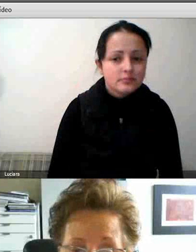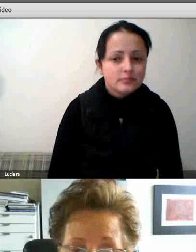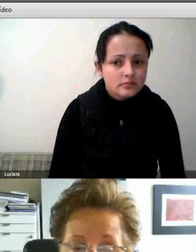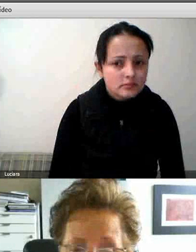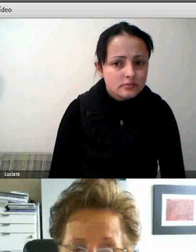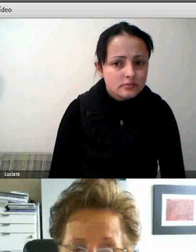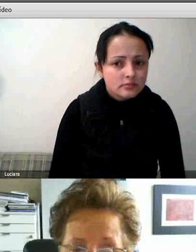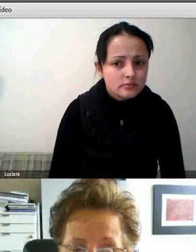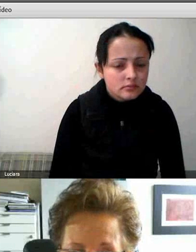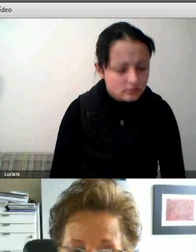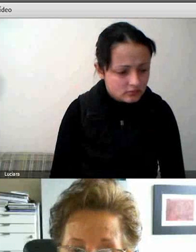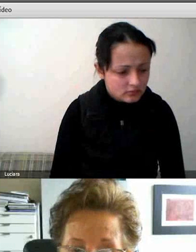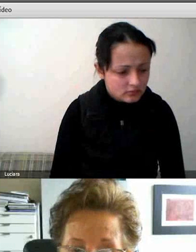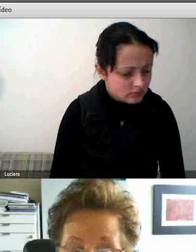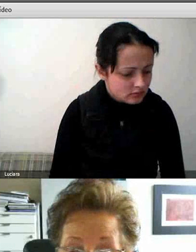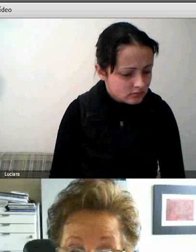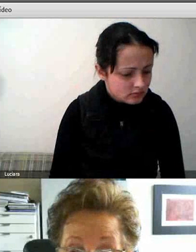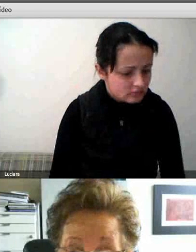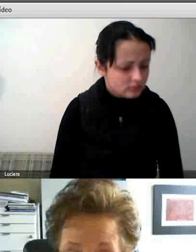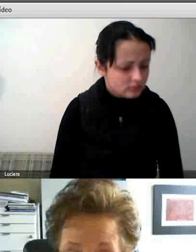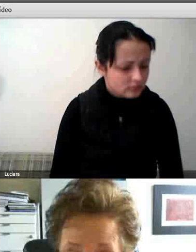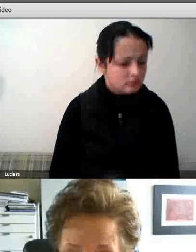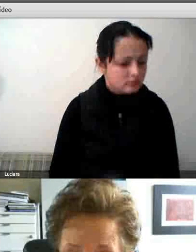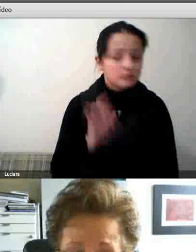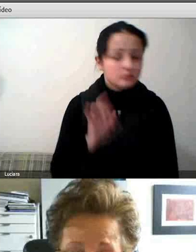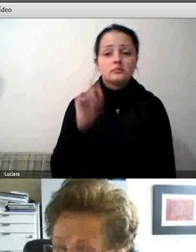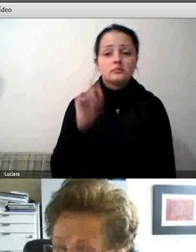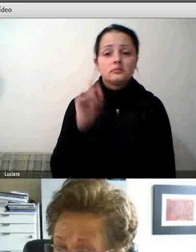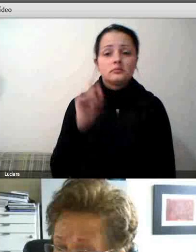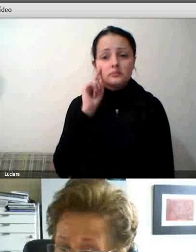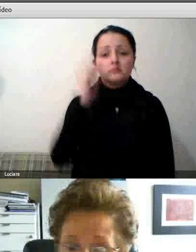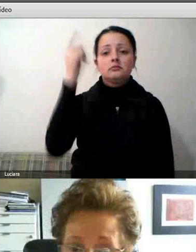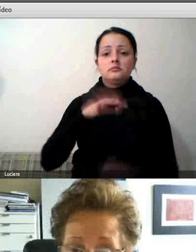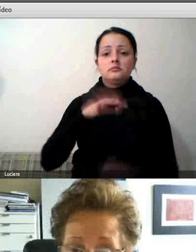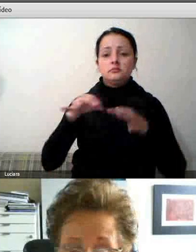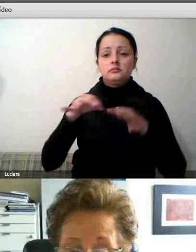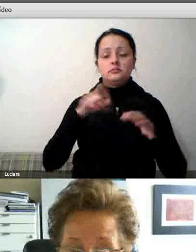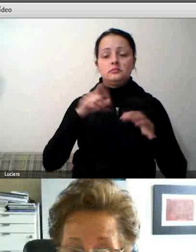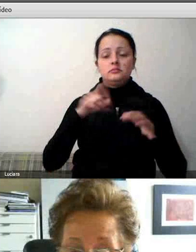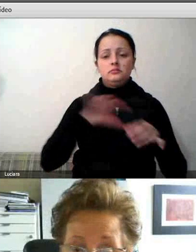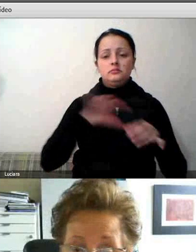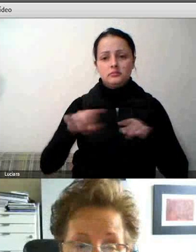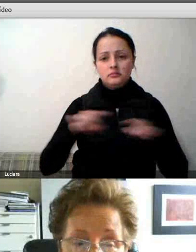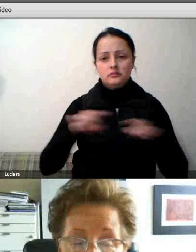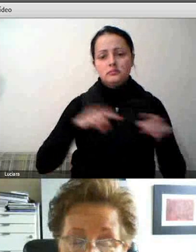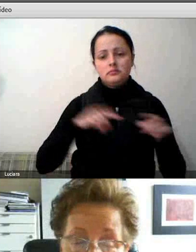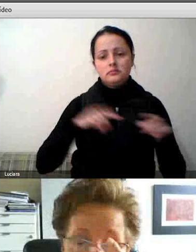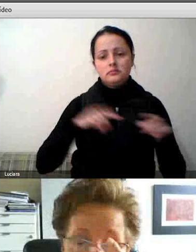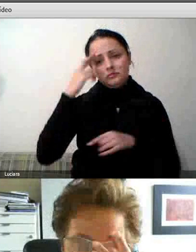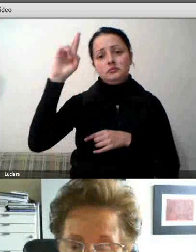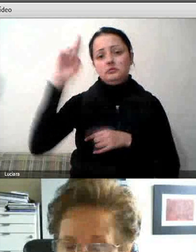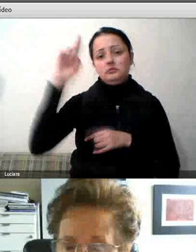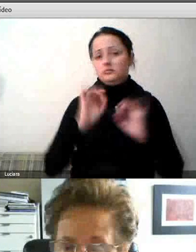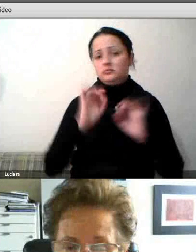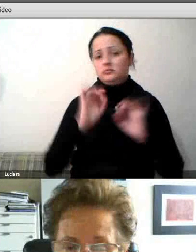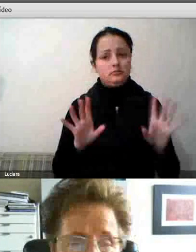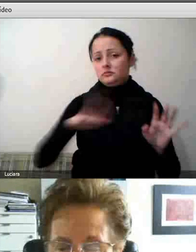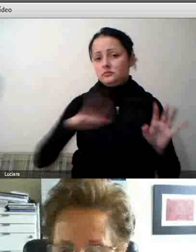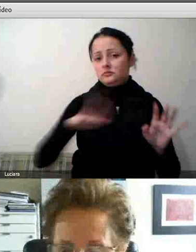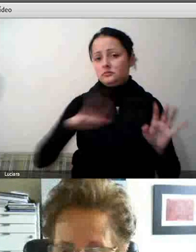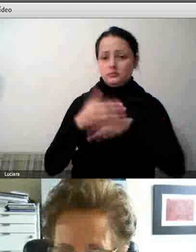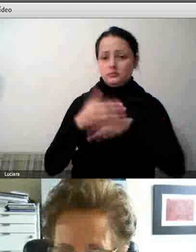de aprendizagem e não projetos de ensino. Mesmo porque o projeto de ensino é massificando. Uma escola faz o mesmo projeto para todas